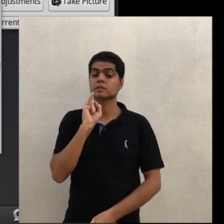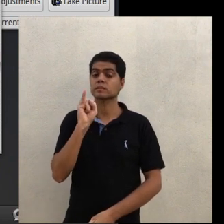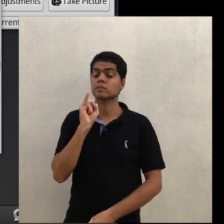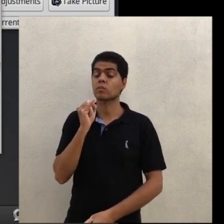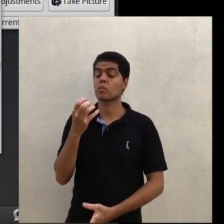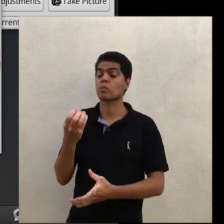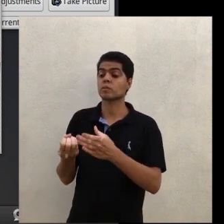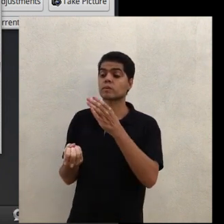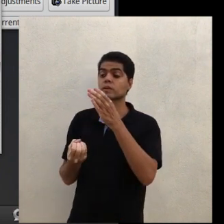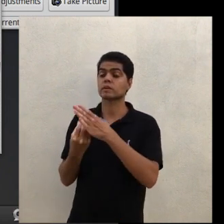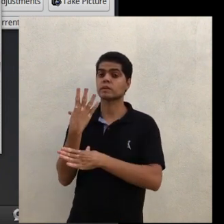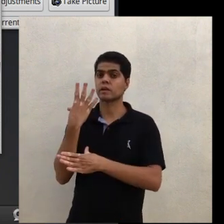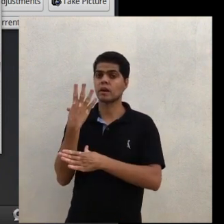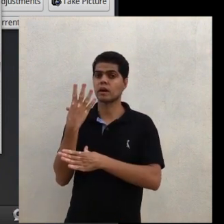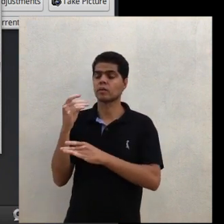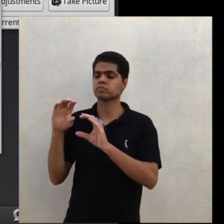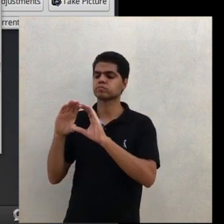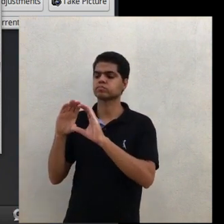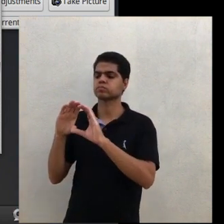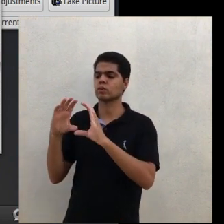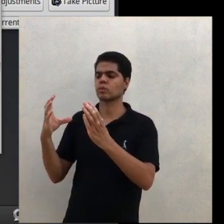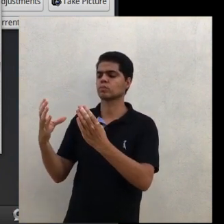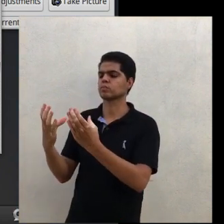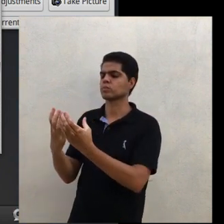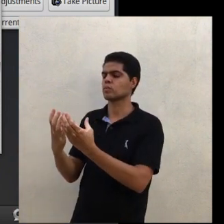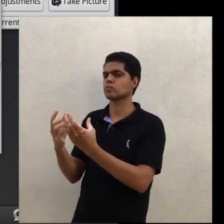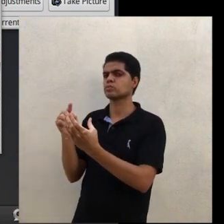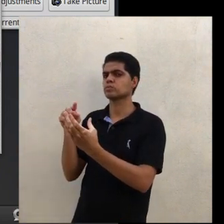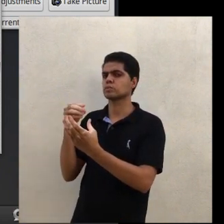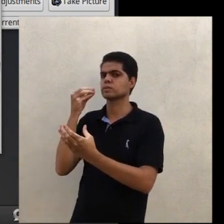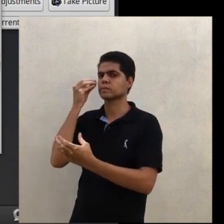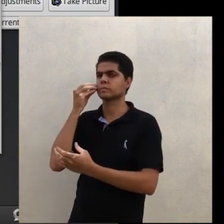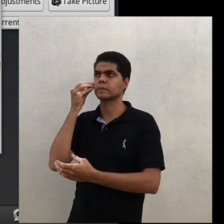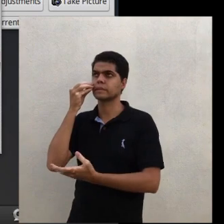aqui baixa. Ele vai